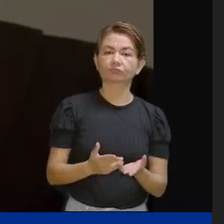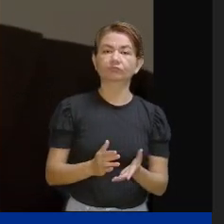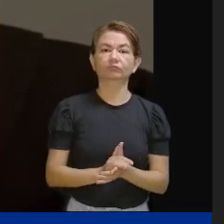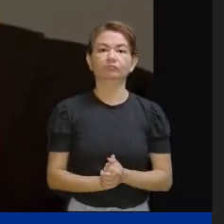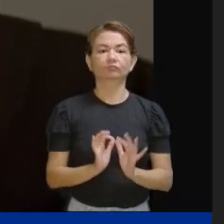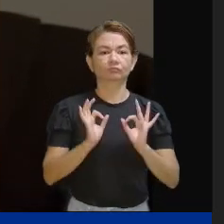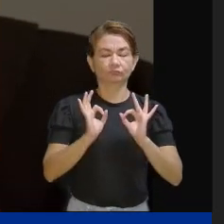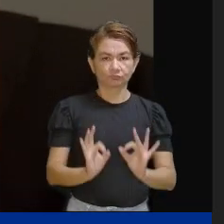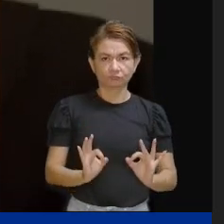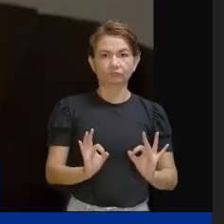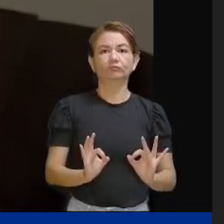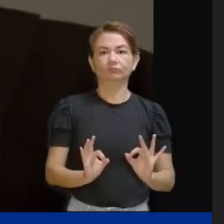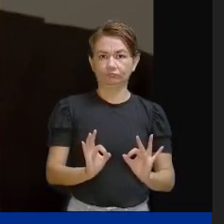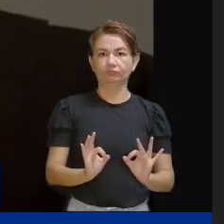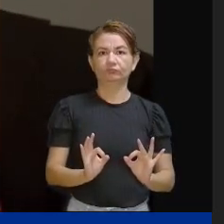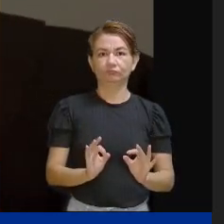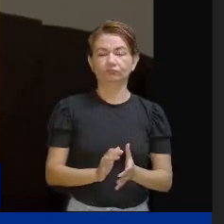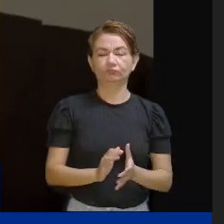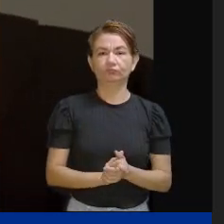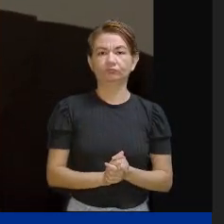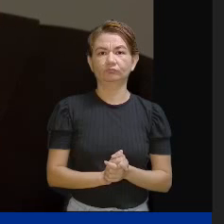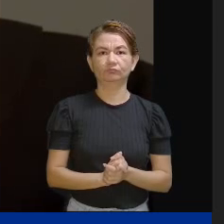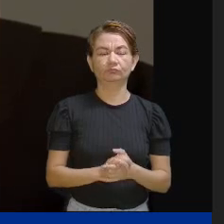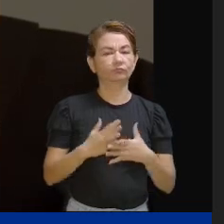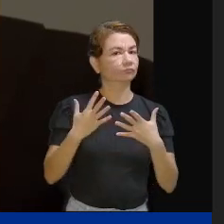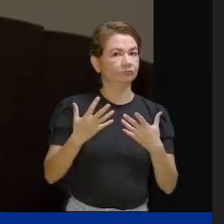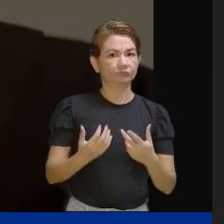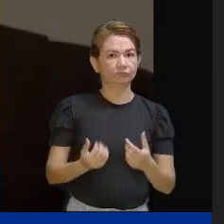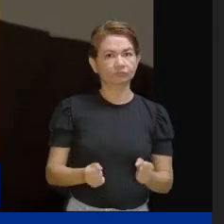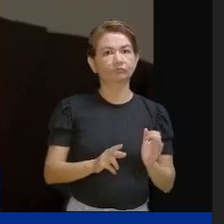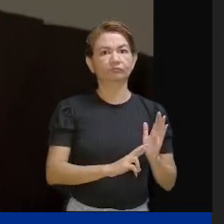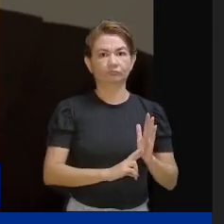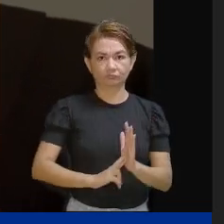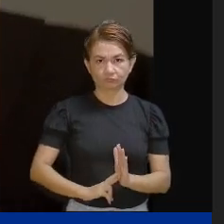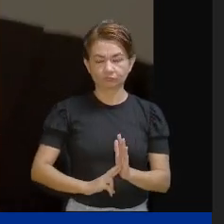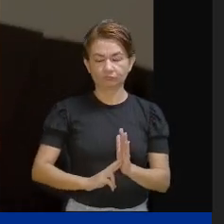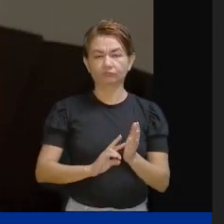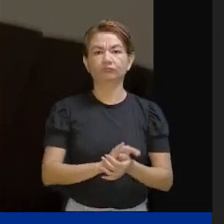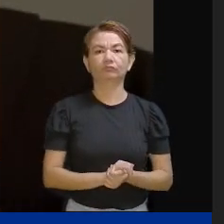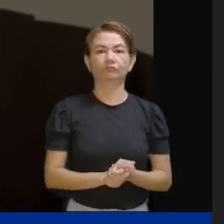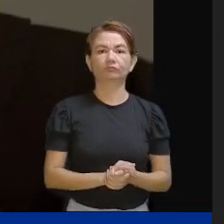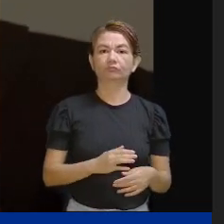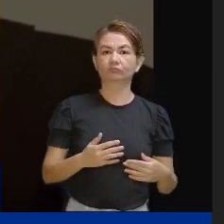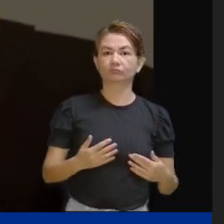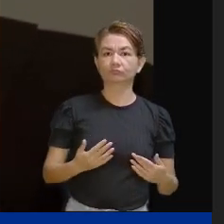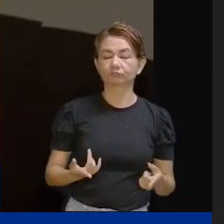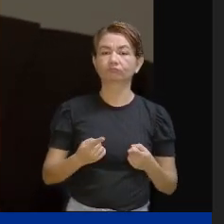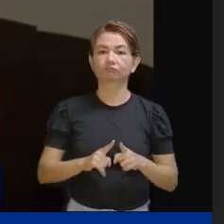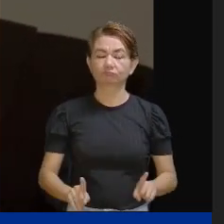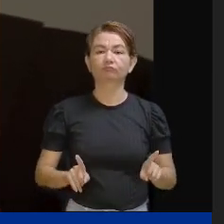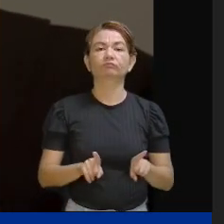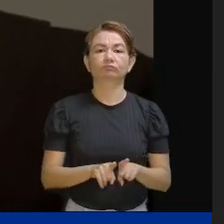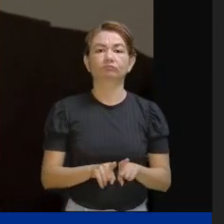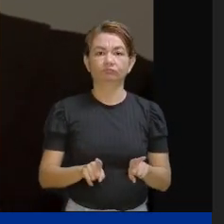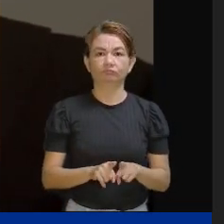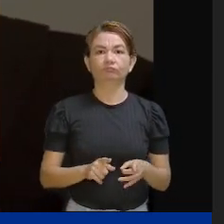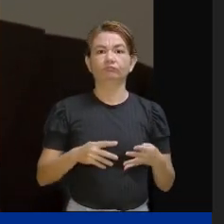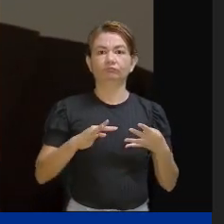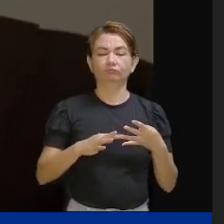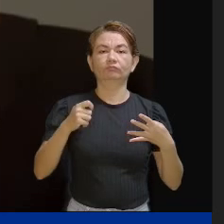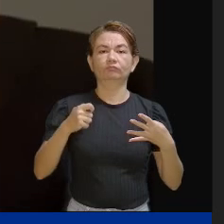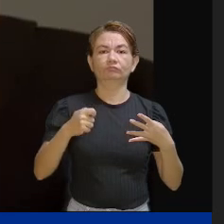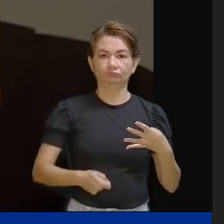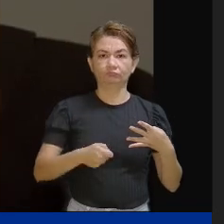forma acertada, excelências, pela improcedência da representação. Conclusos adveio sentença do ID